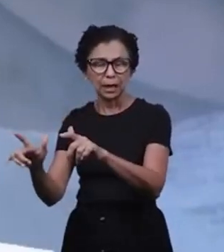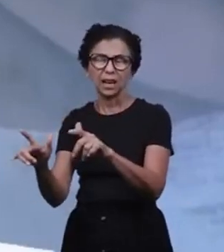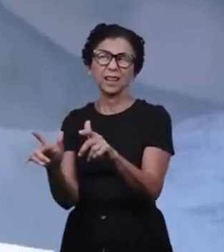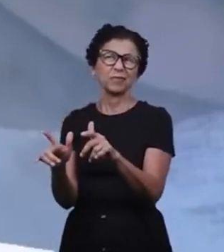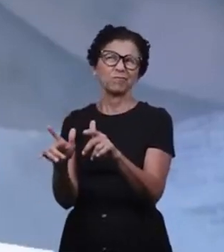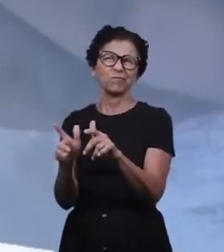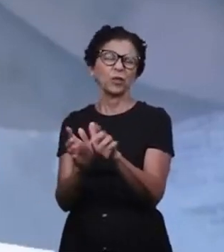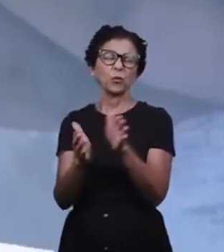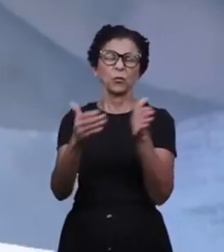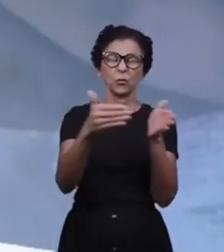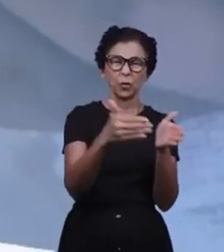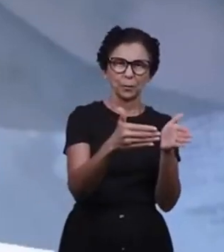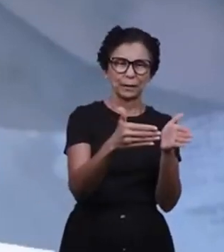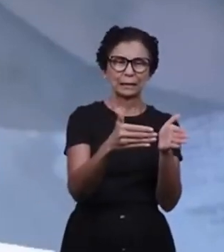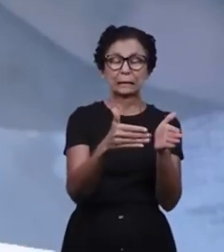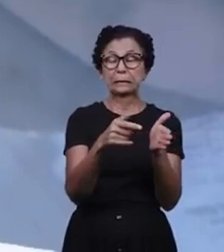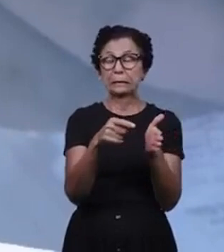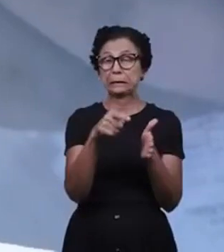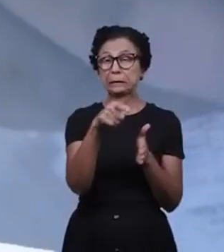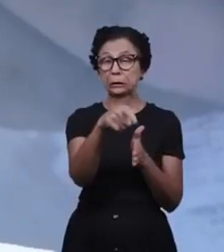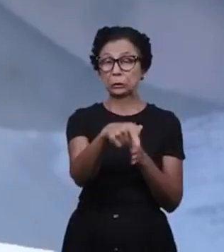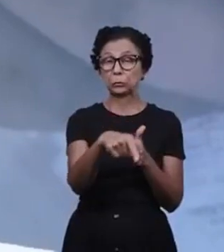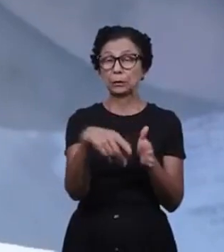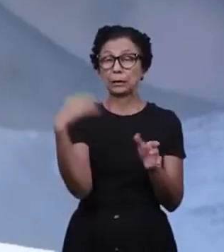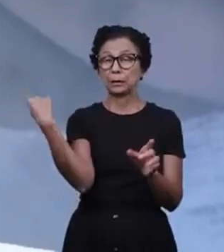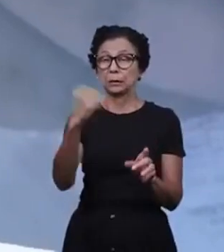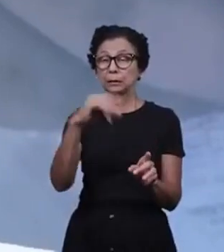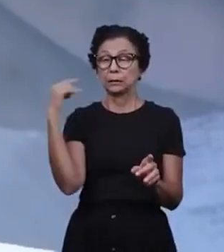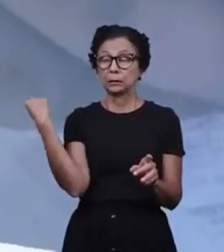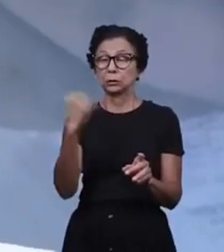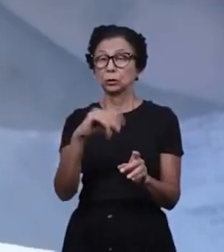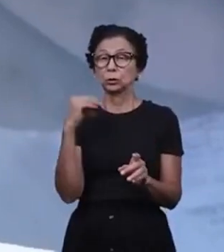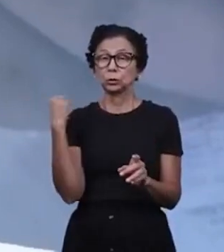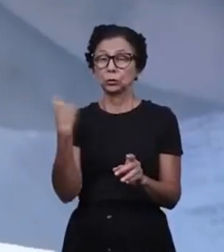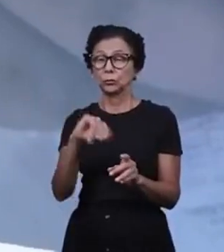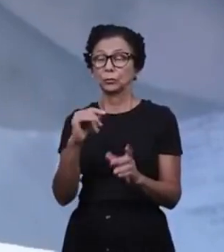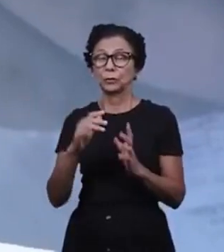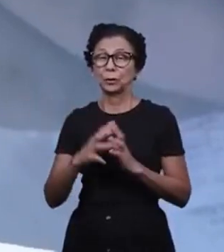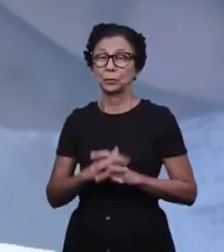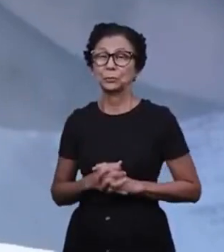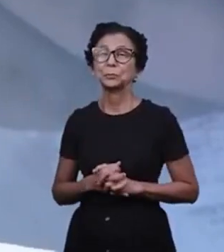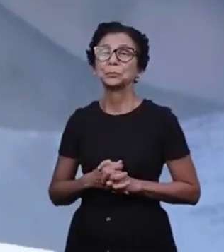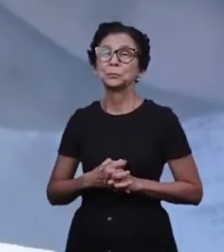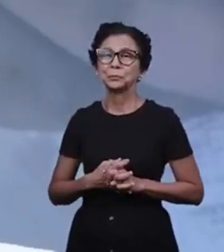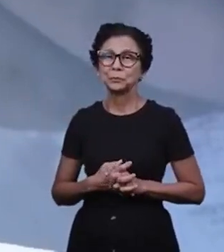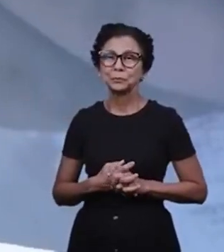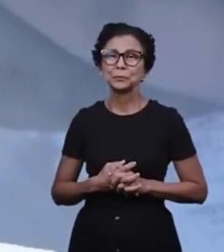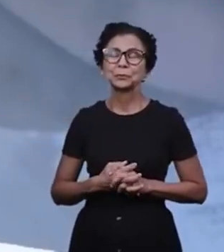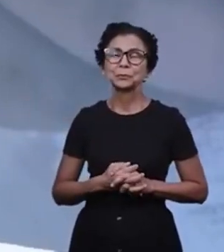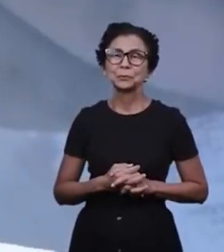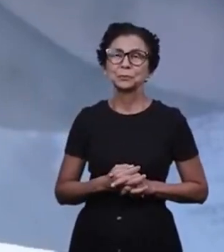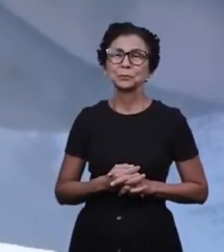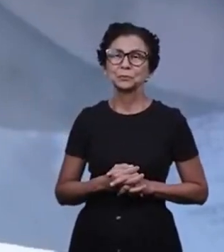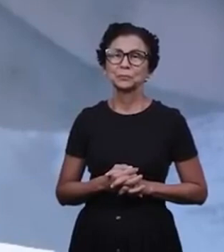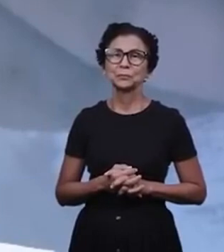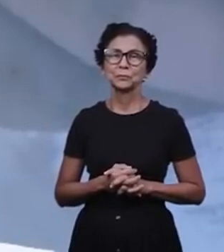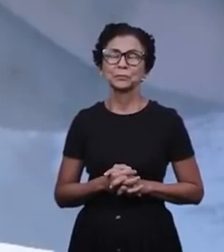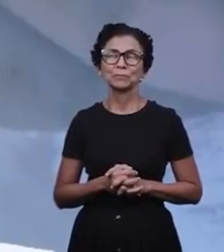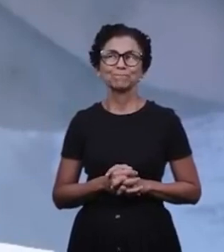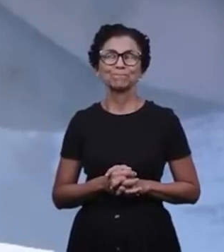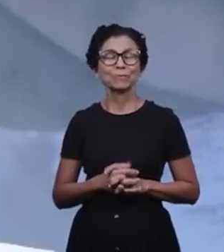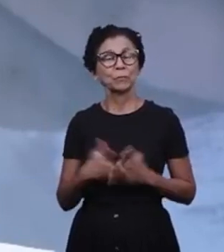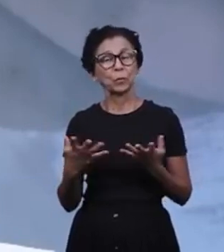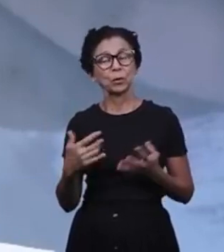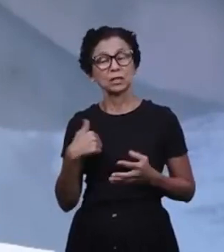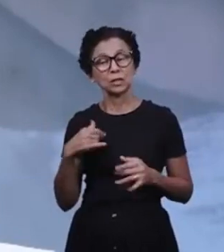de chicotada, aquele chicote com ponta de ferro, sofreu tudo, e na prisão ele estava glorificando a Deus, porque ele sabia que aquilo ali havia um propósito de Deus naquilo